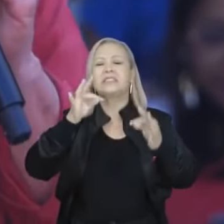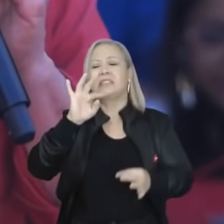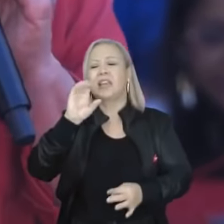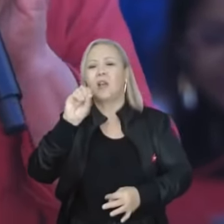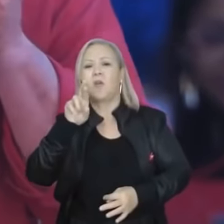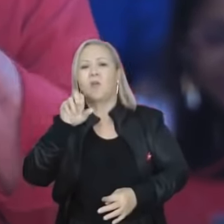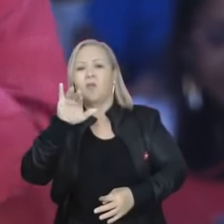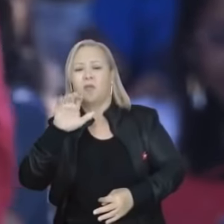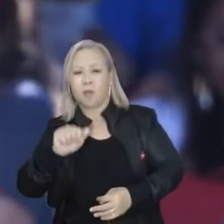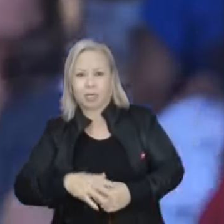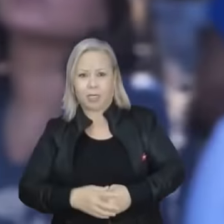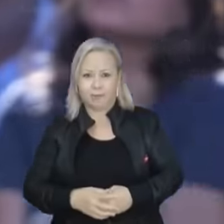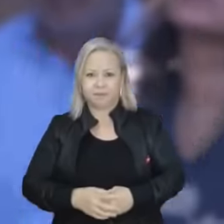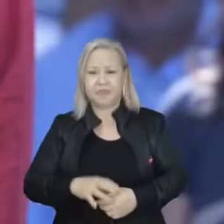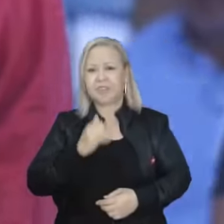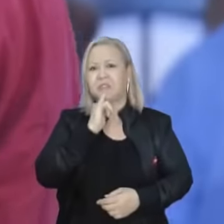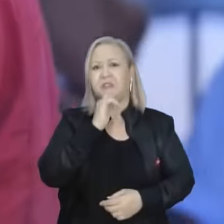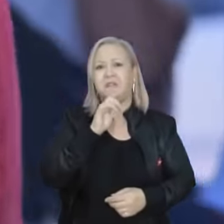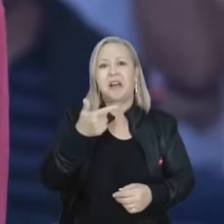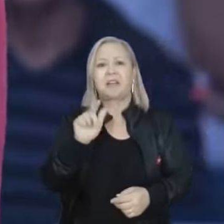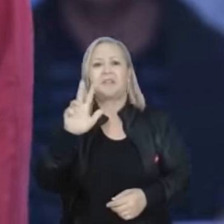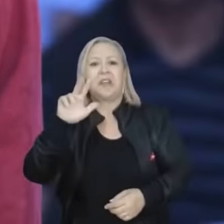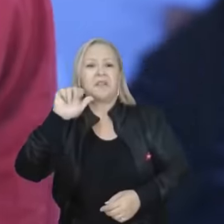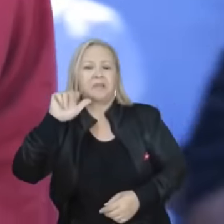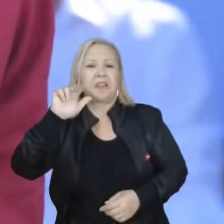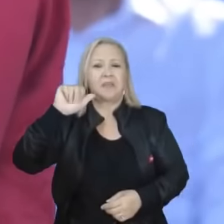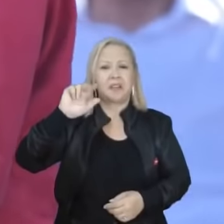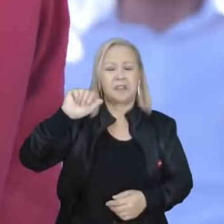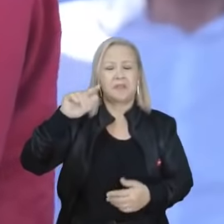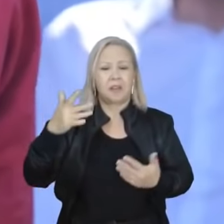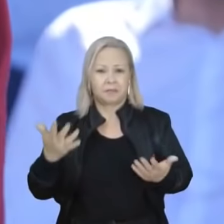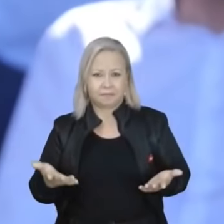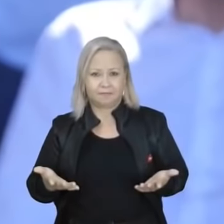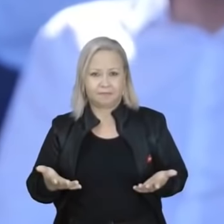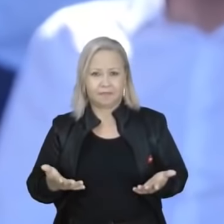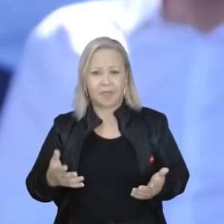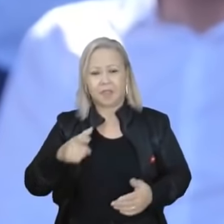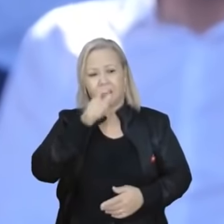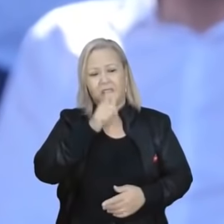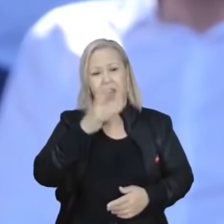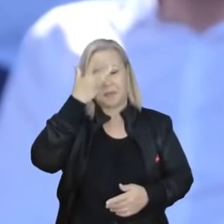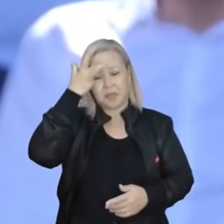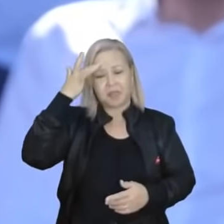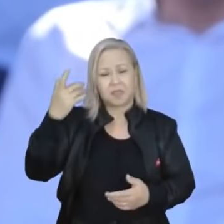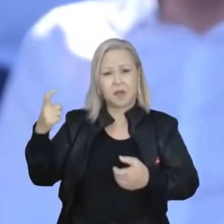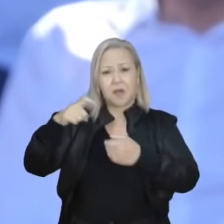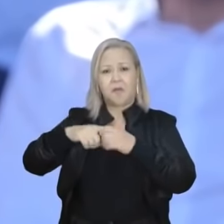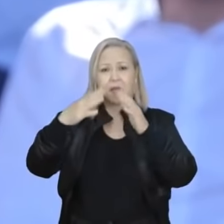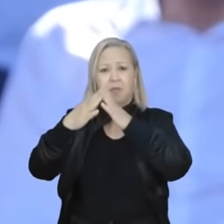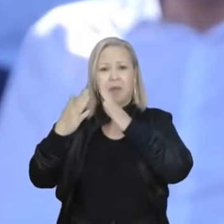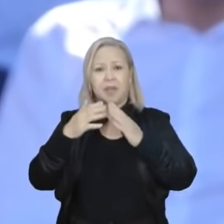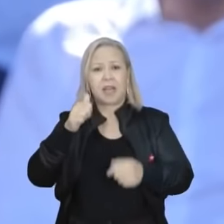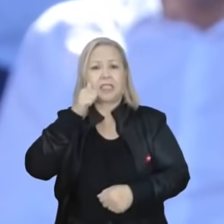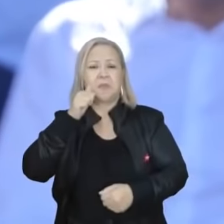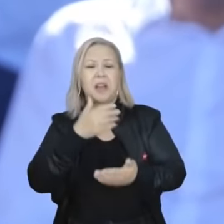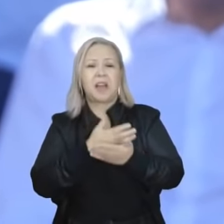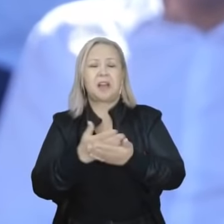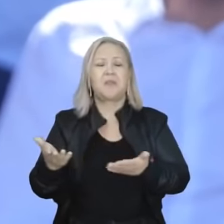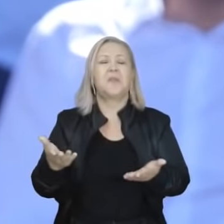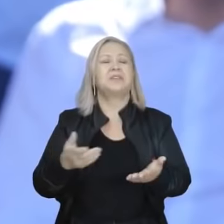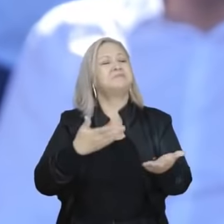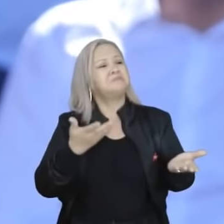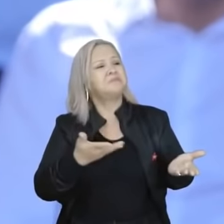só dizer que não tem vaga, não tem vaga, não tem vaga, e o cara volta para casa, a mulher começa a cobrar o cara, os filhos começam a